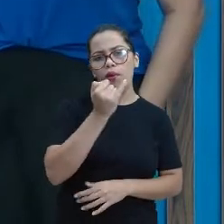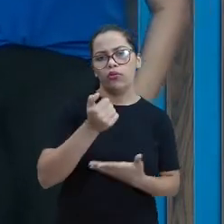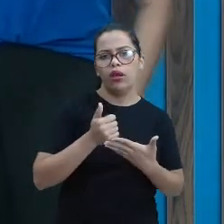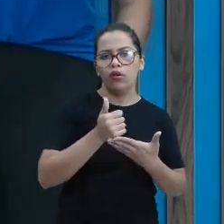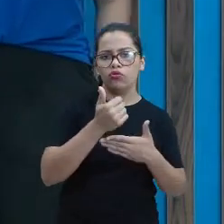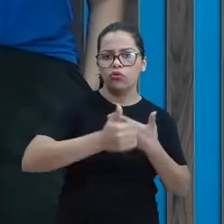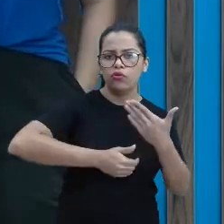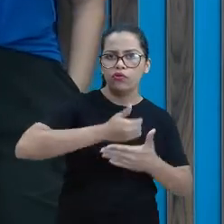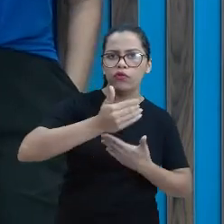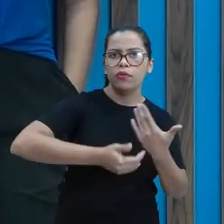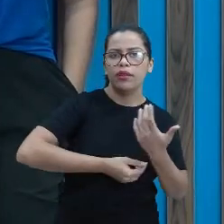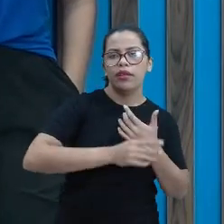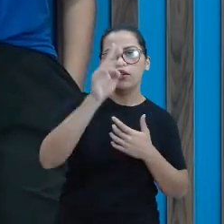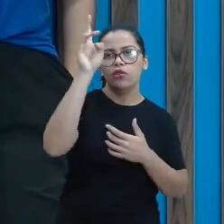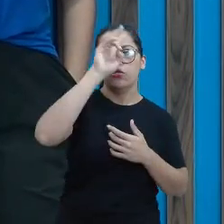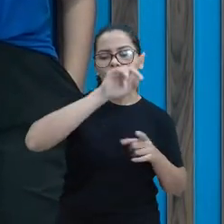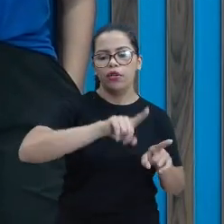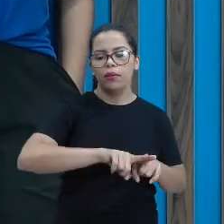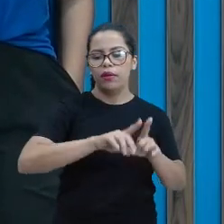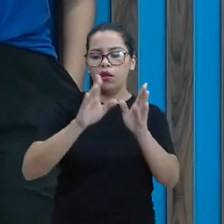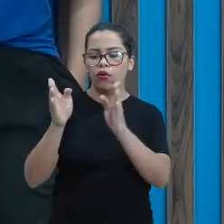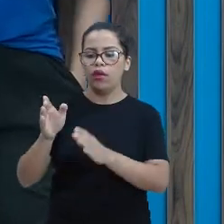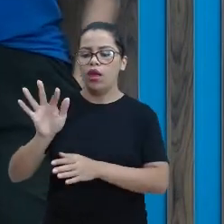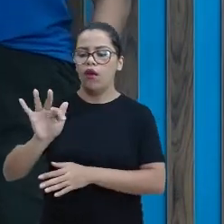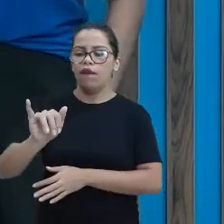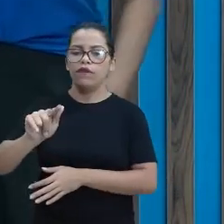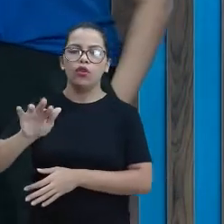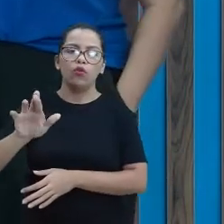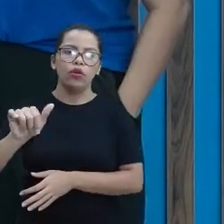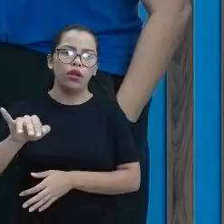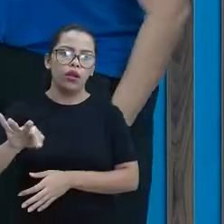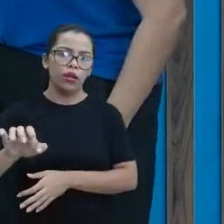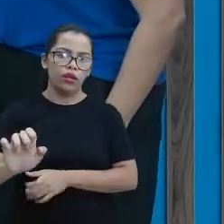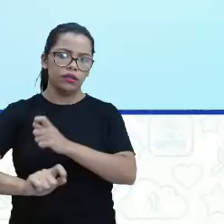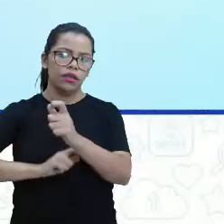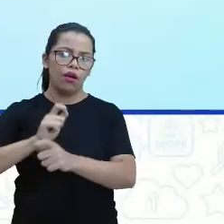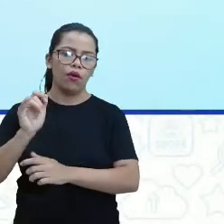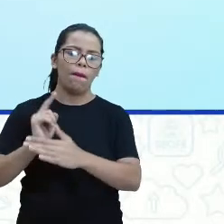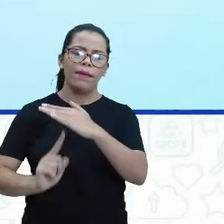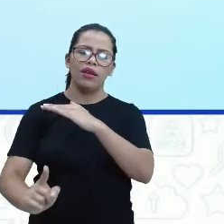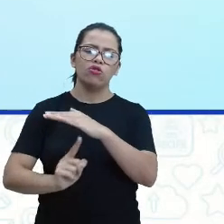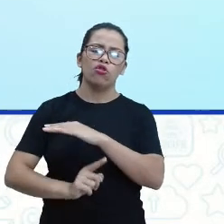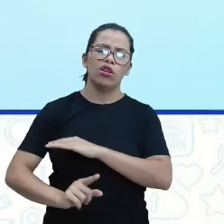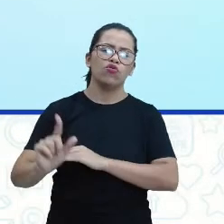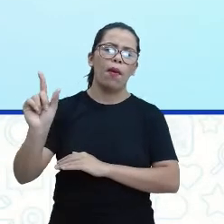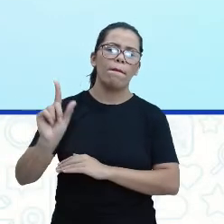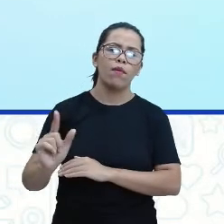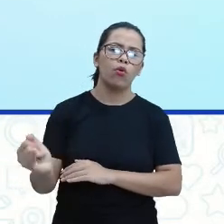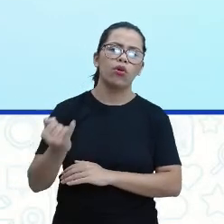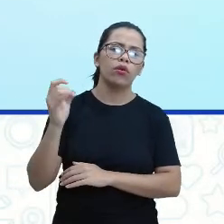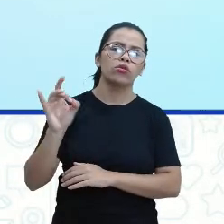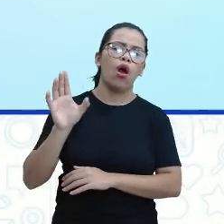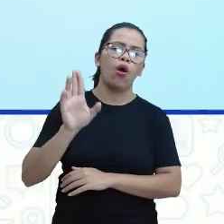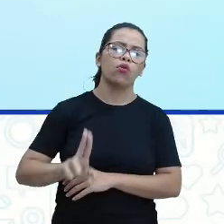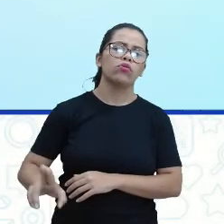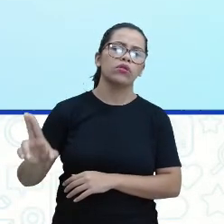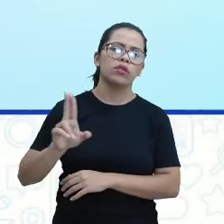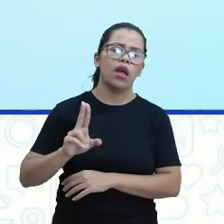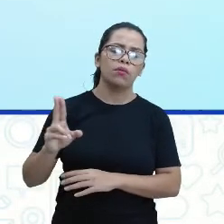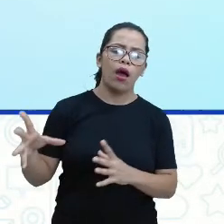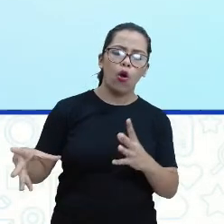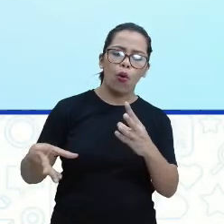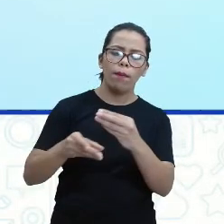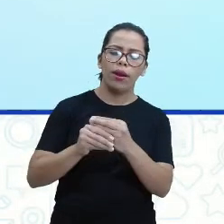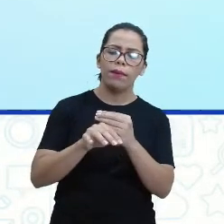no desenvolvimento da história. E temos também o figurante, que é um personagem de menor importância, usado somente para compor o